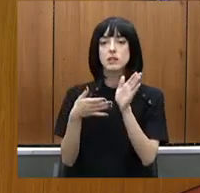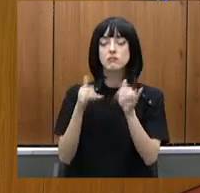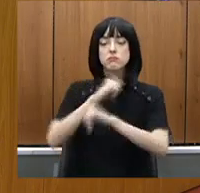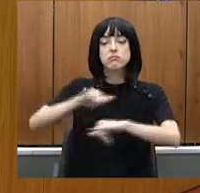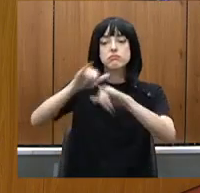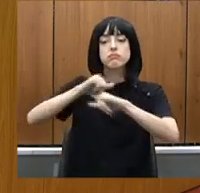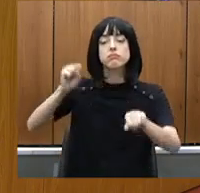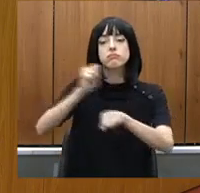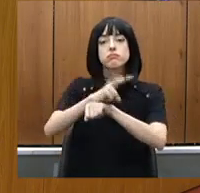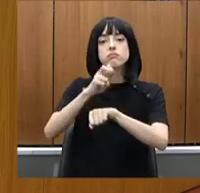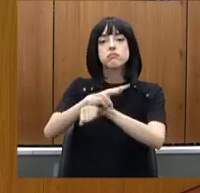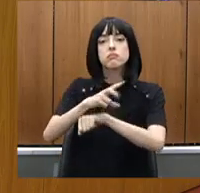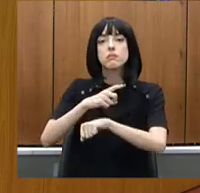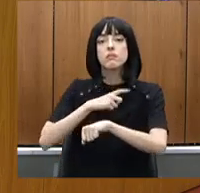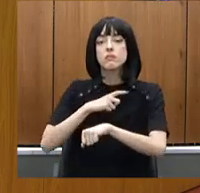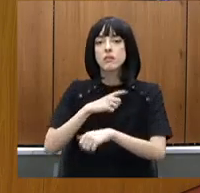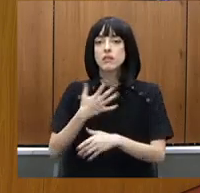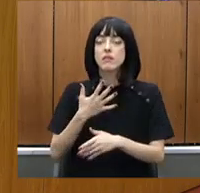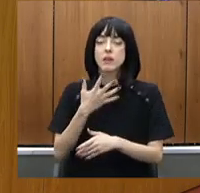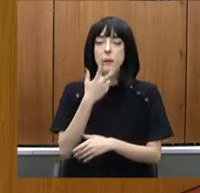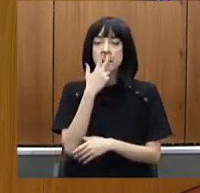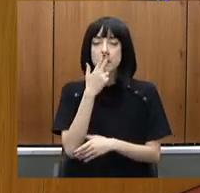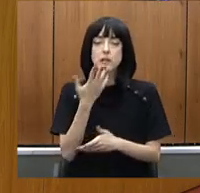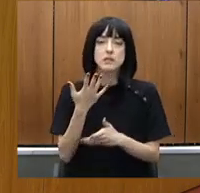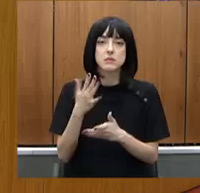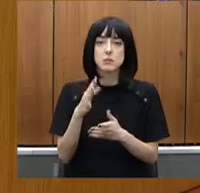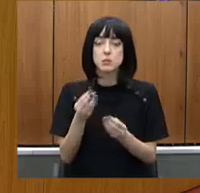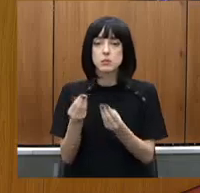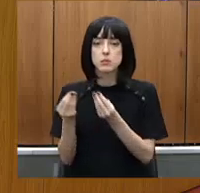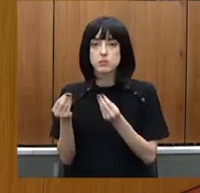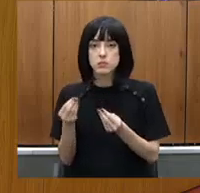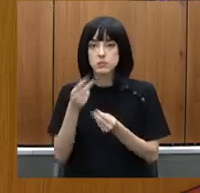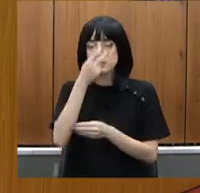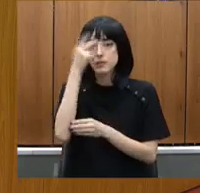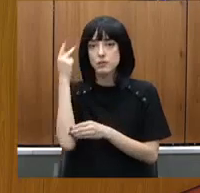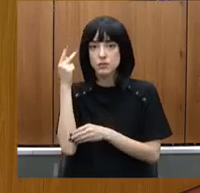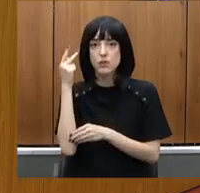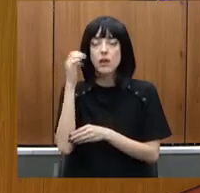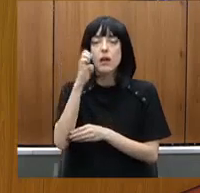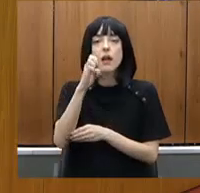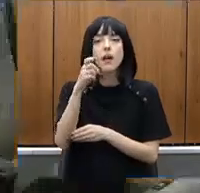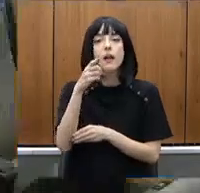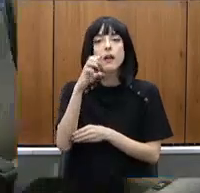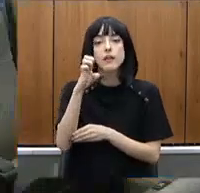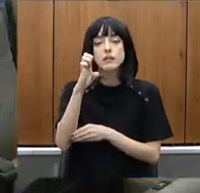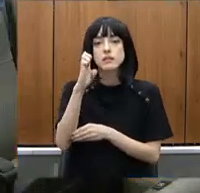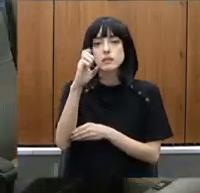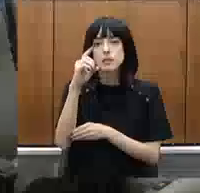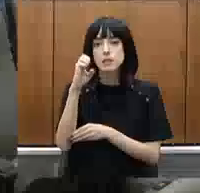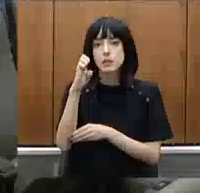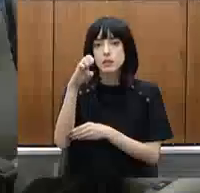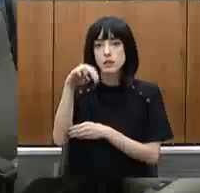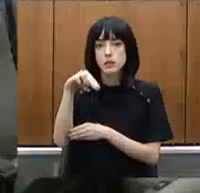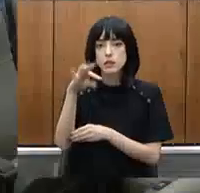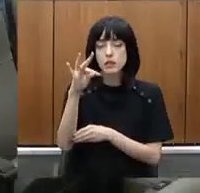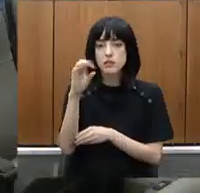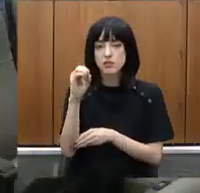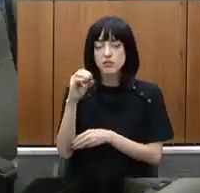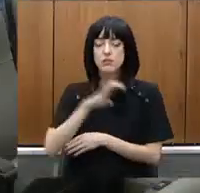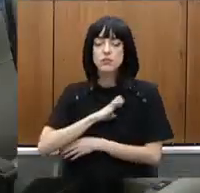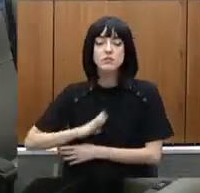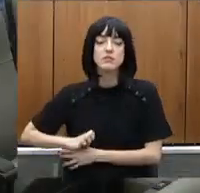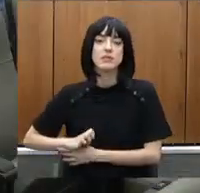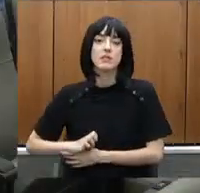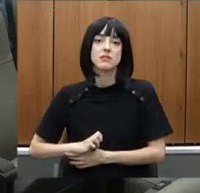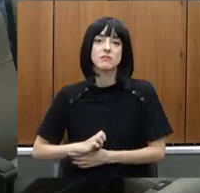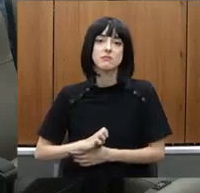Salvo engano essa edens no estado como todo e tem um é como se fosse um segundo curso agora e aí preencher as vagas então para o governo para